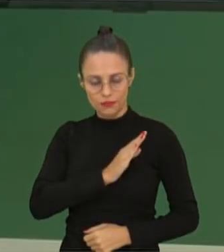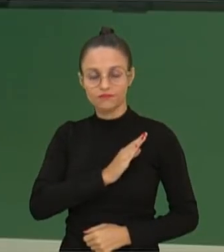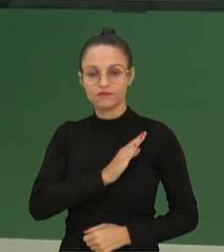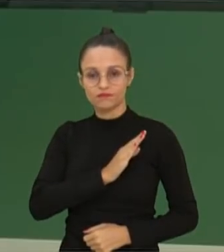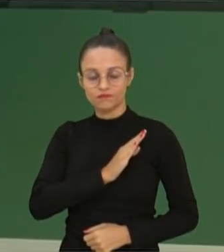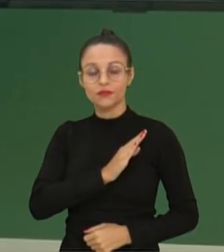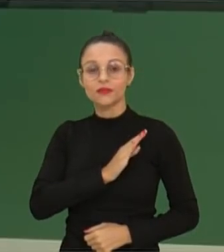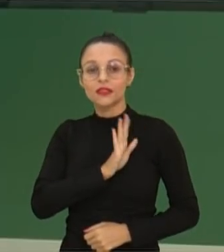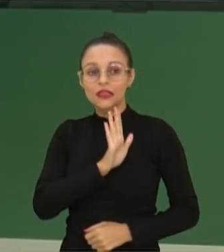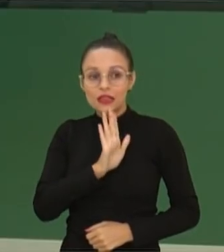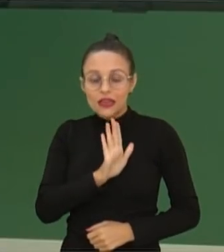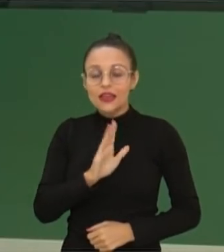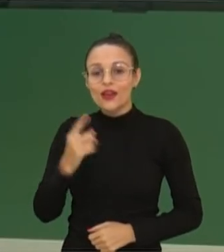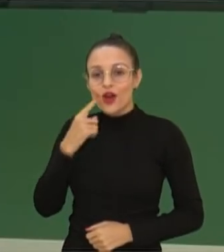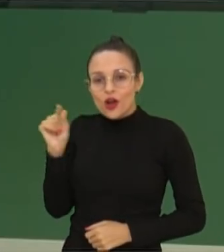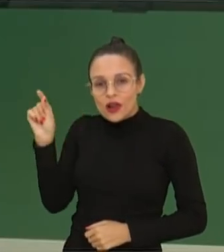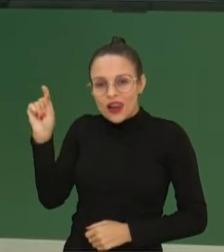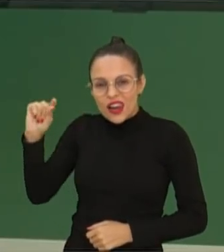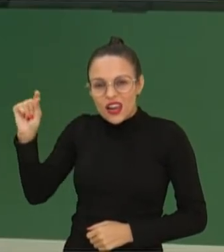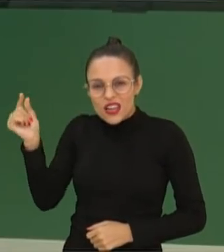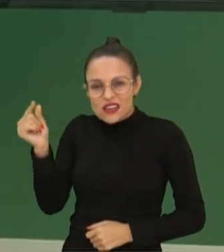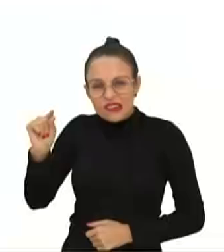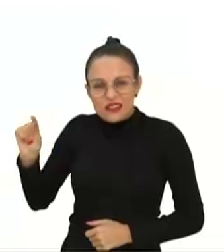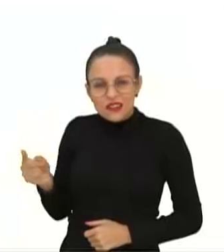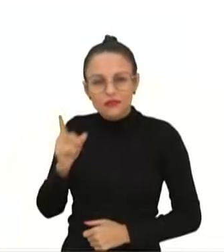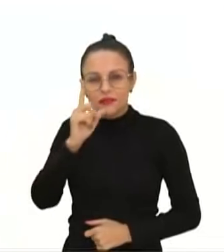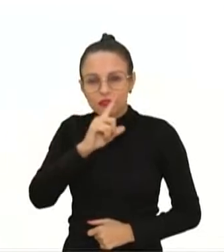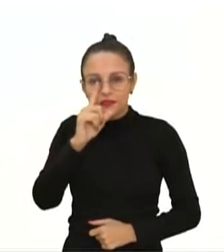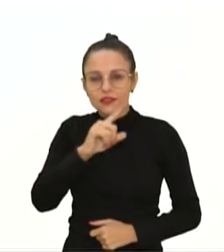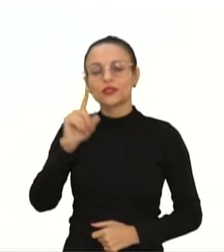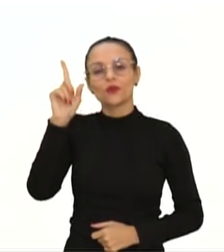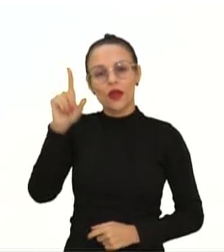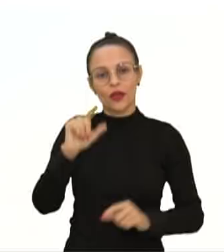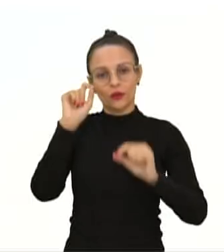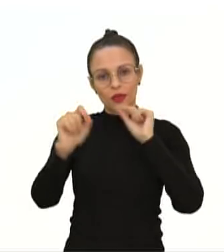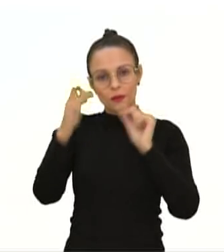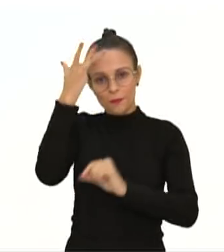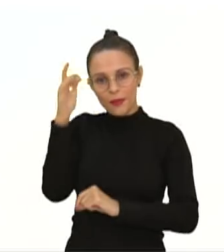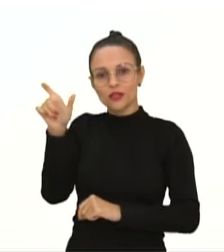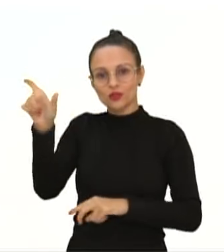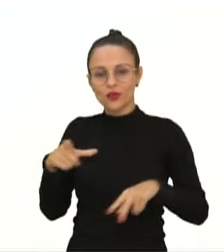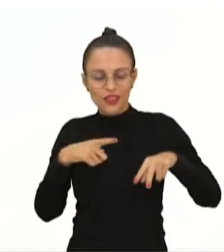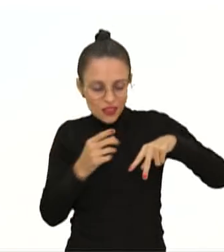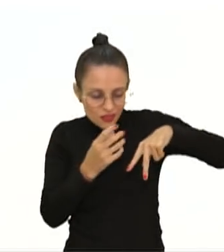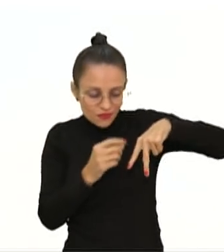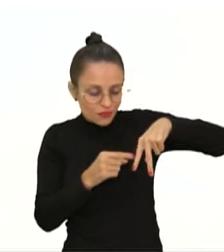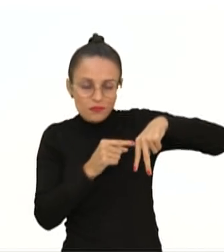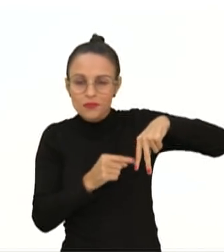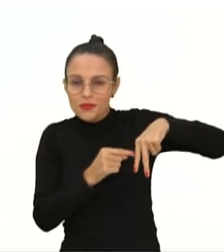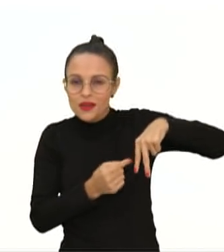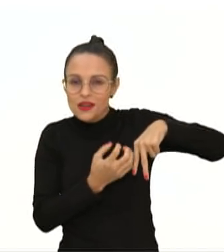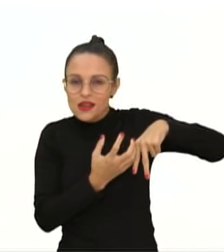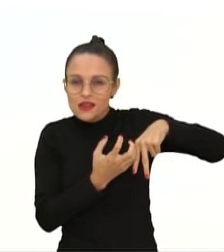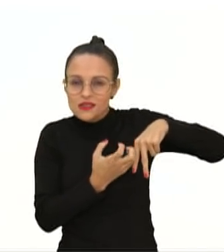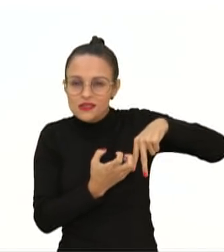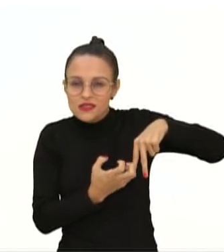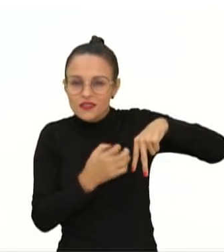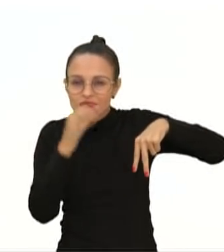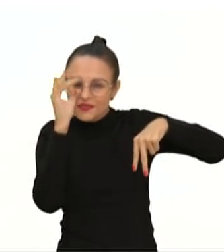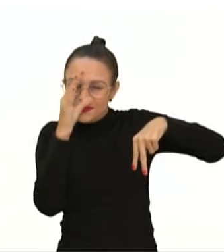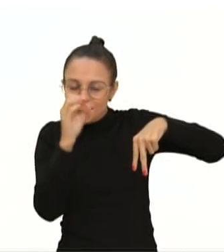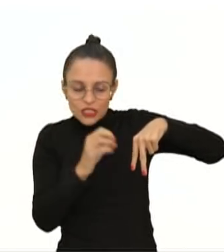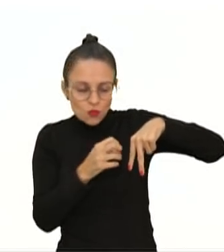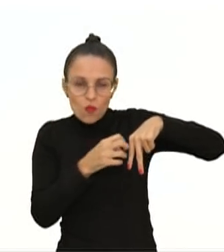refluxo. Aqui seria o caso de uma pessoa com varize. Vejam como as válvulas estão tortas, né?